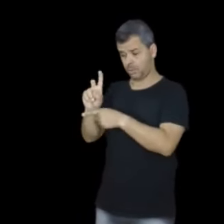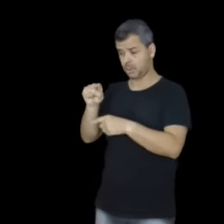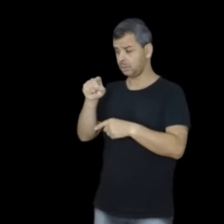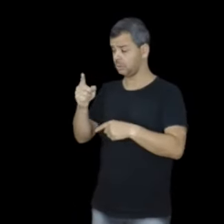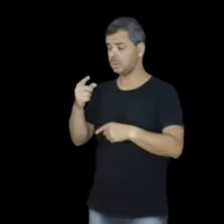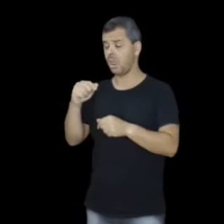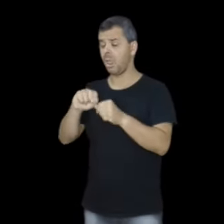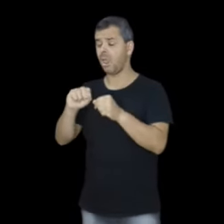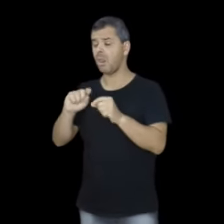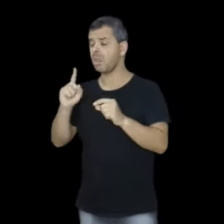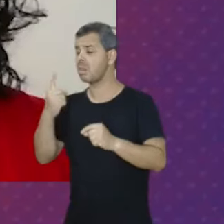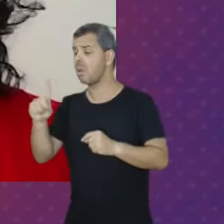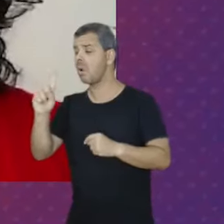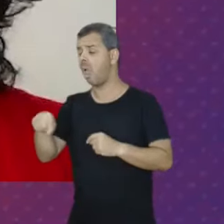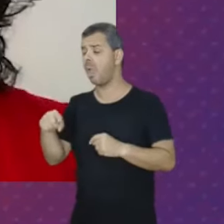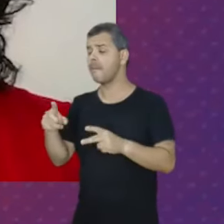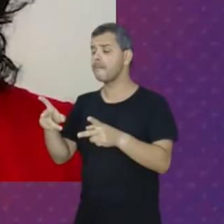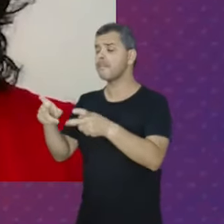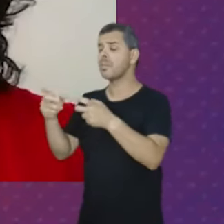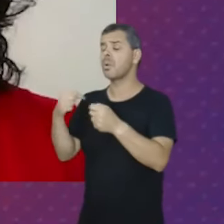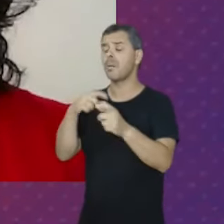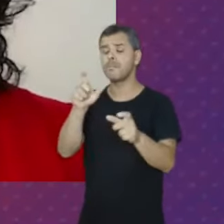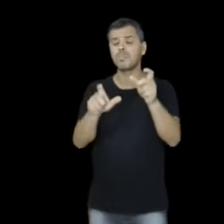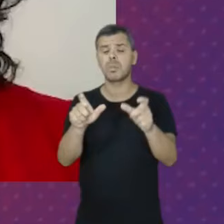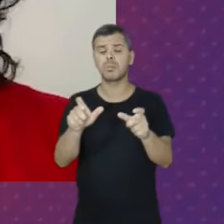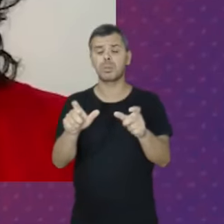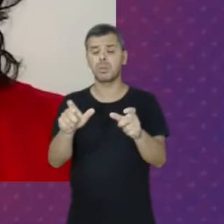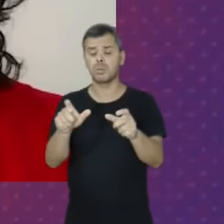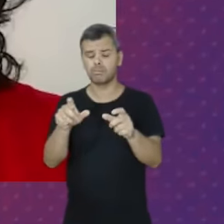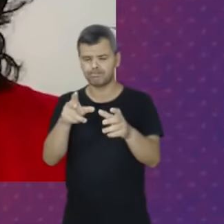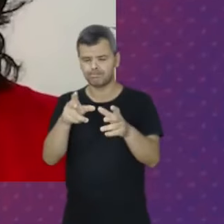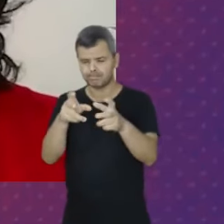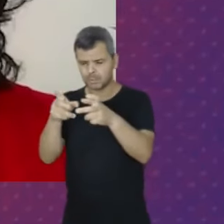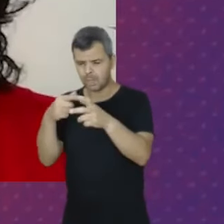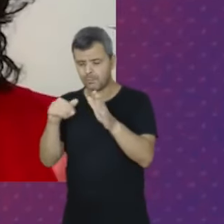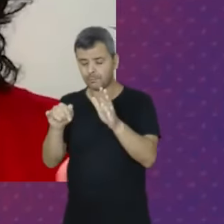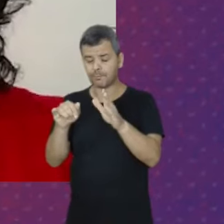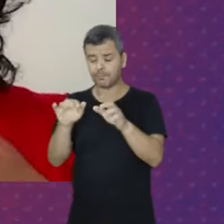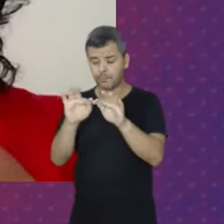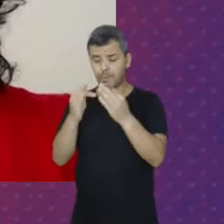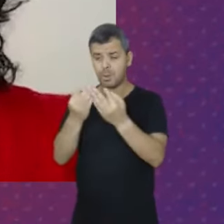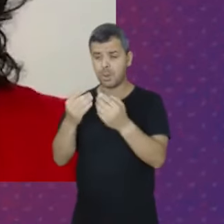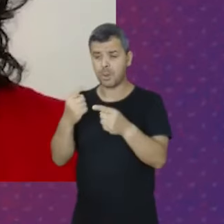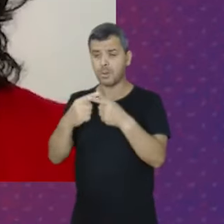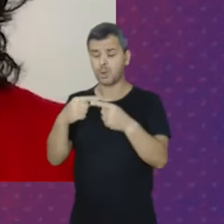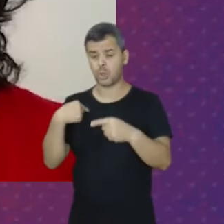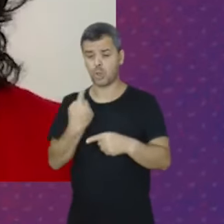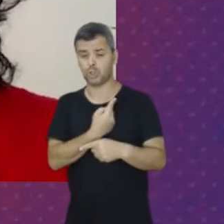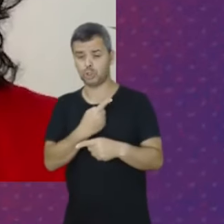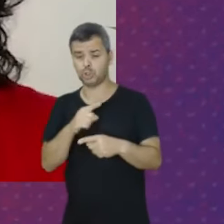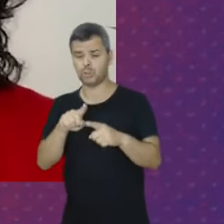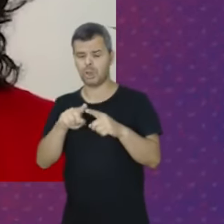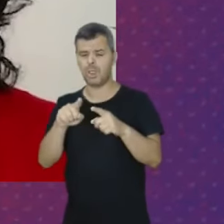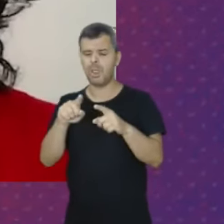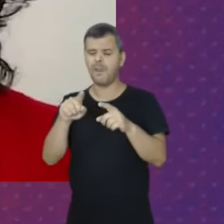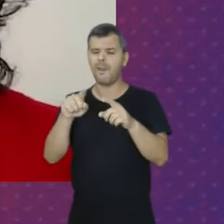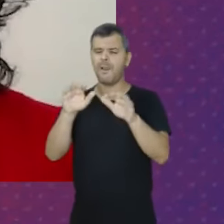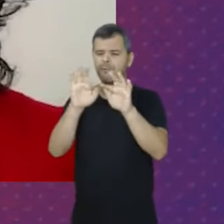ela não for, identificar outras pessoas da família. Isso é muito importante porque a gente chama de família extensa,